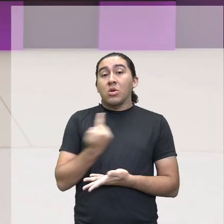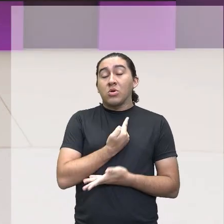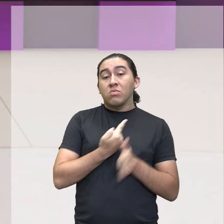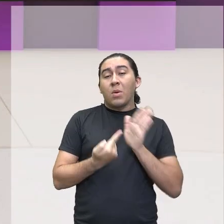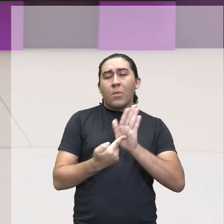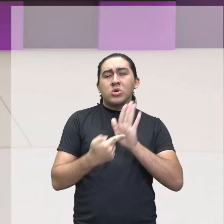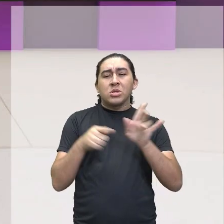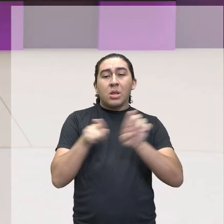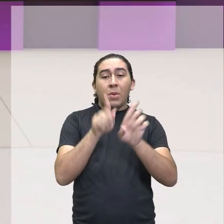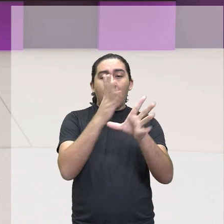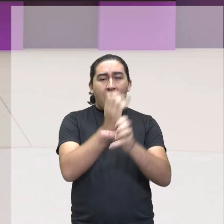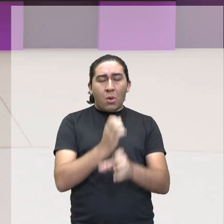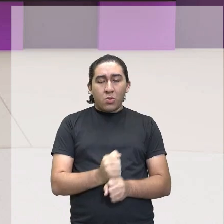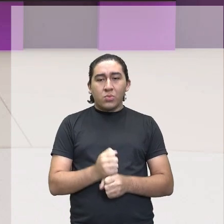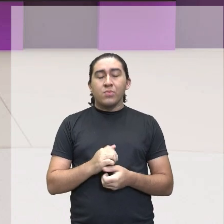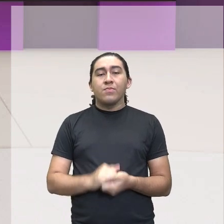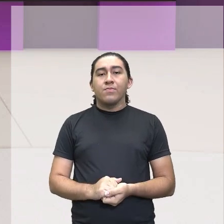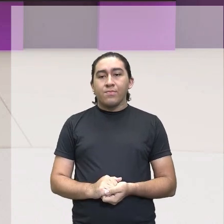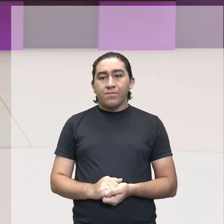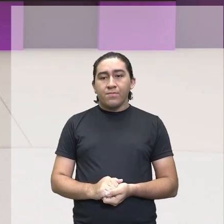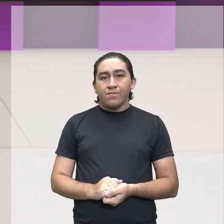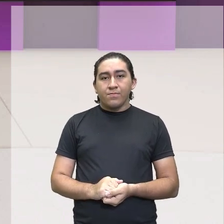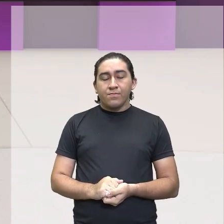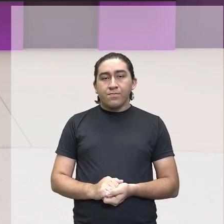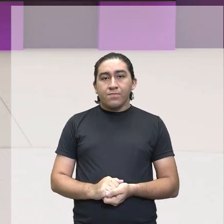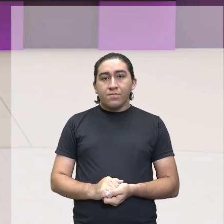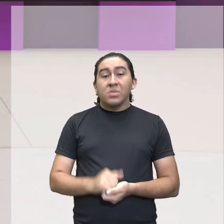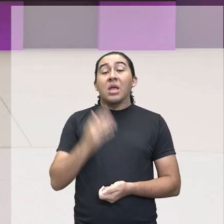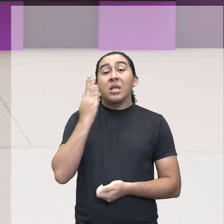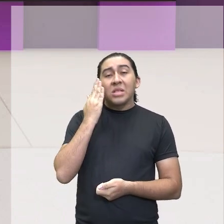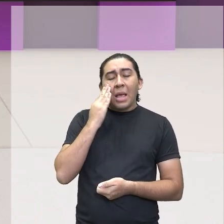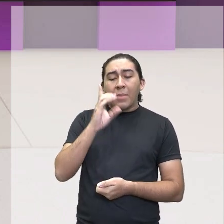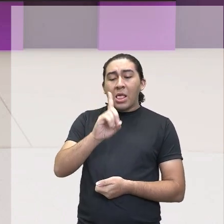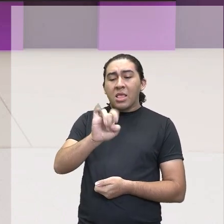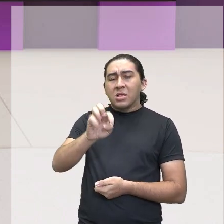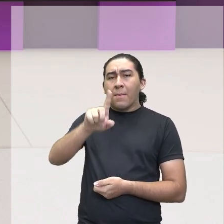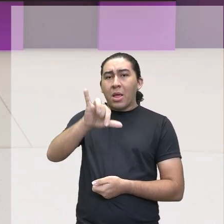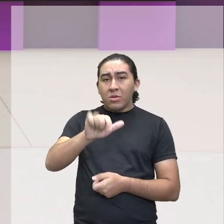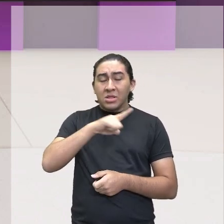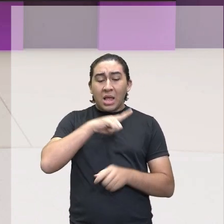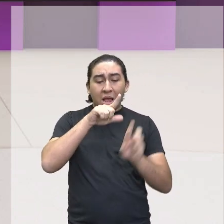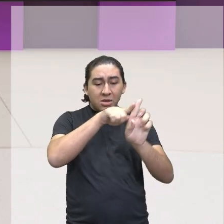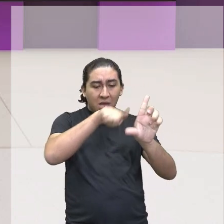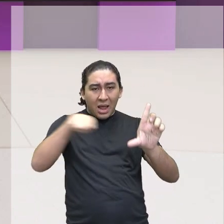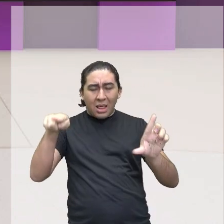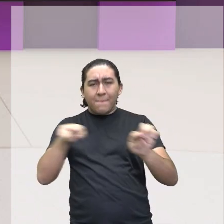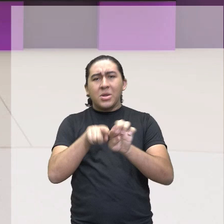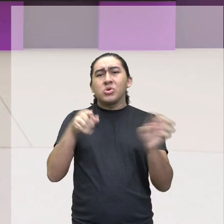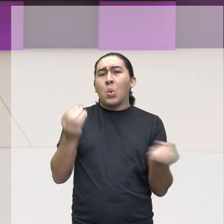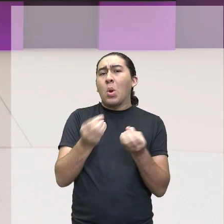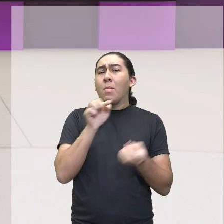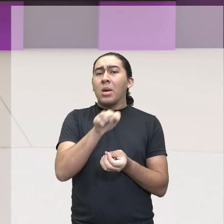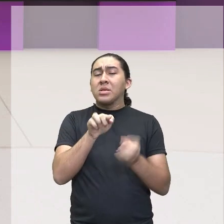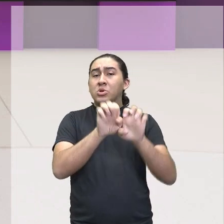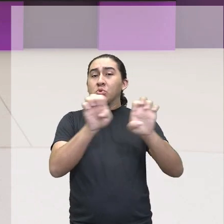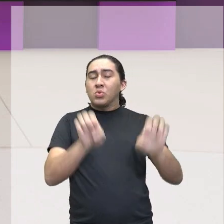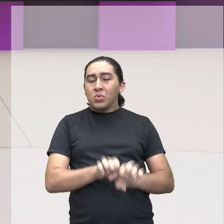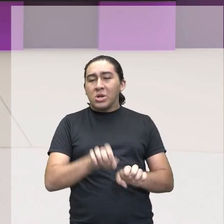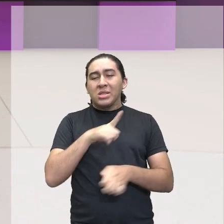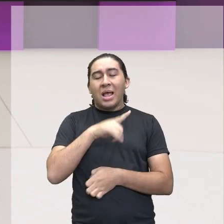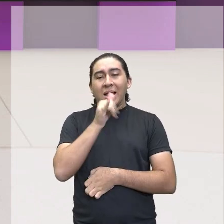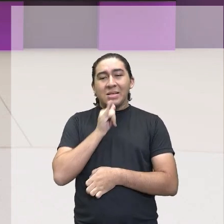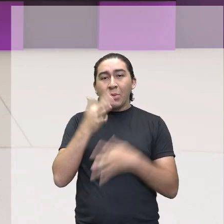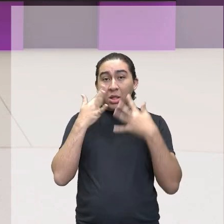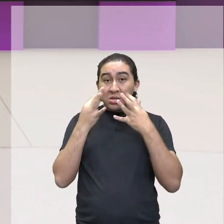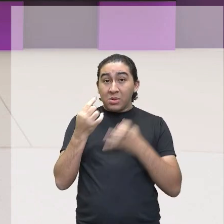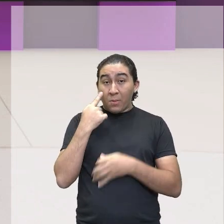apresentar aqui o cálculo. Já sabemos da escala decibel, mas como ela exatamente funciona? Trouxemos um exemplo para vocês. Acompanhe